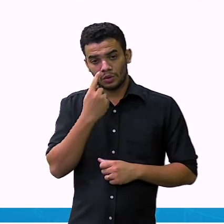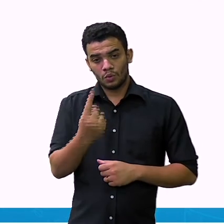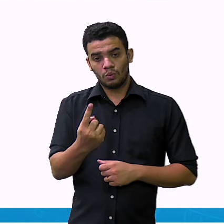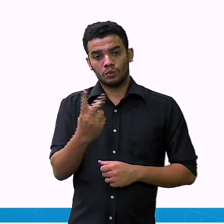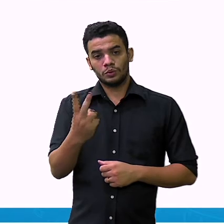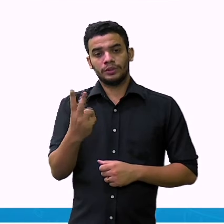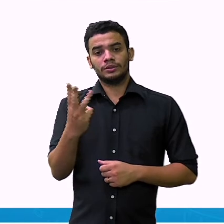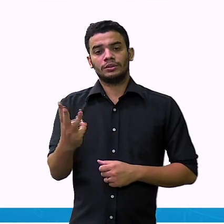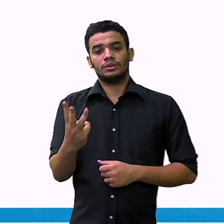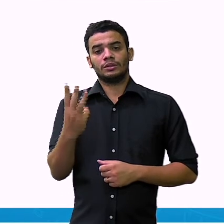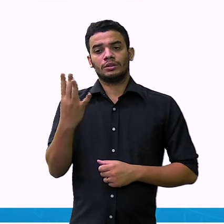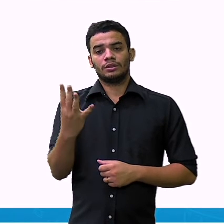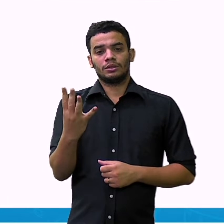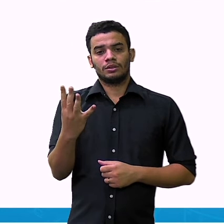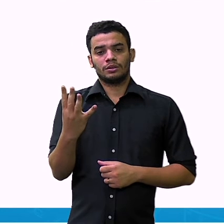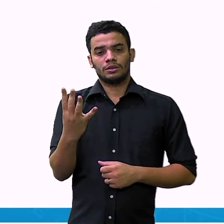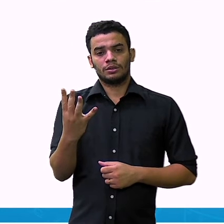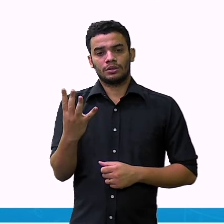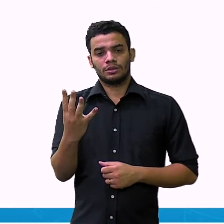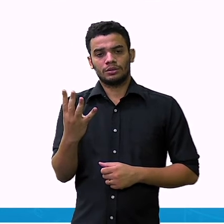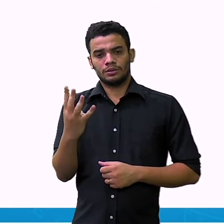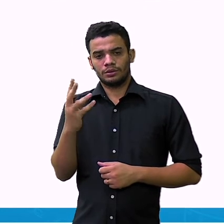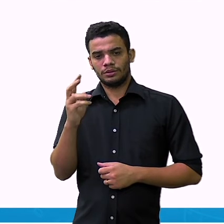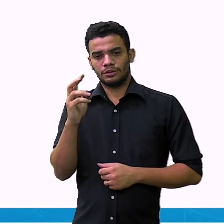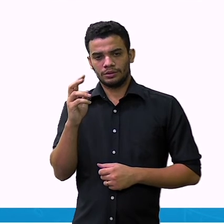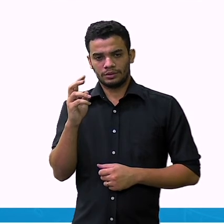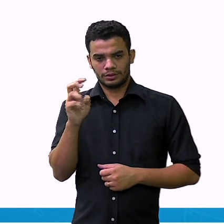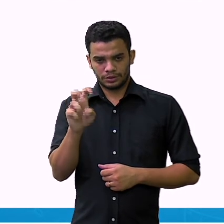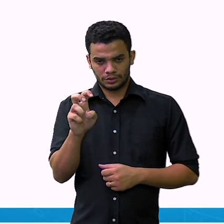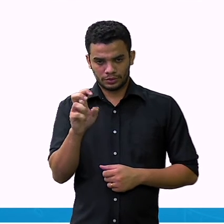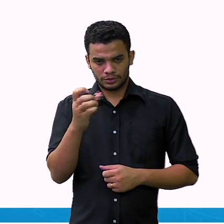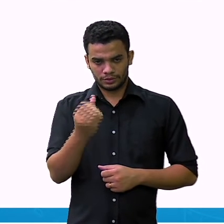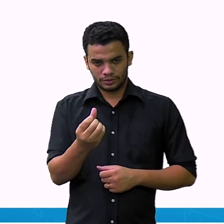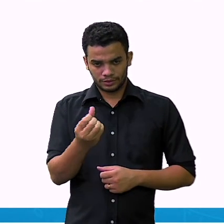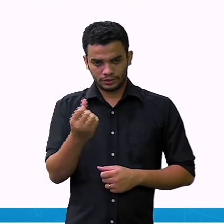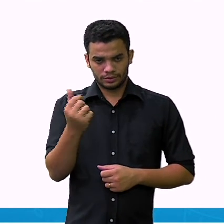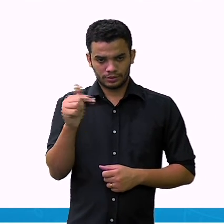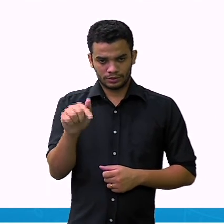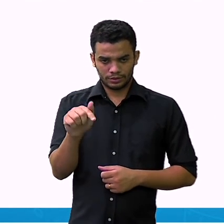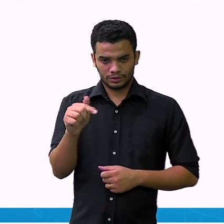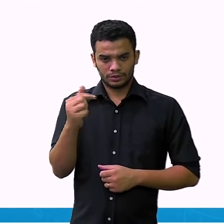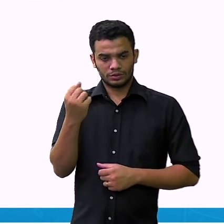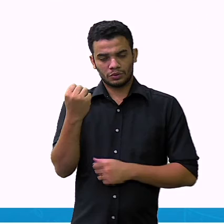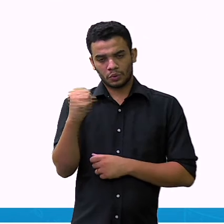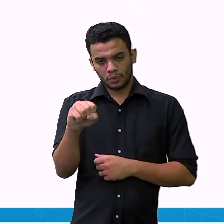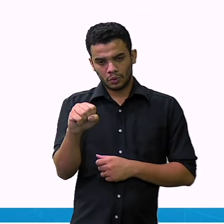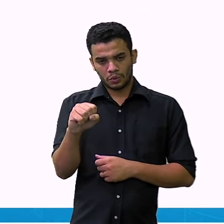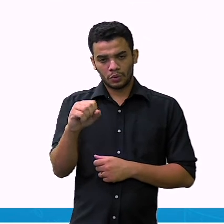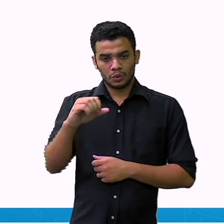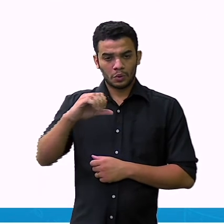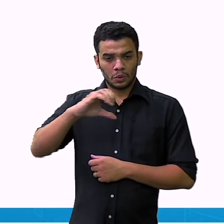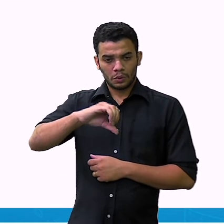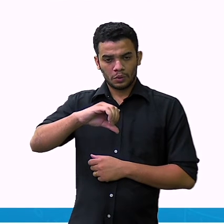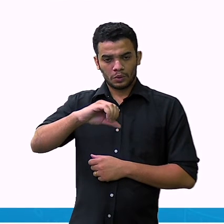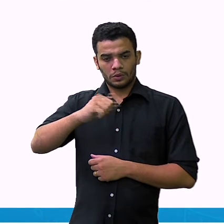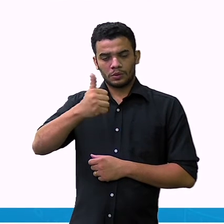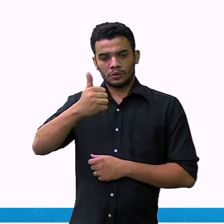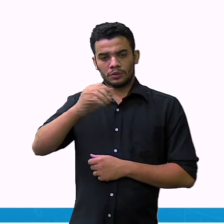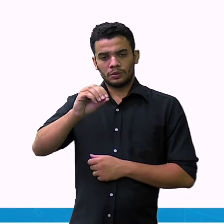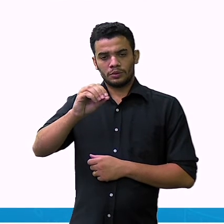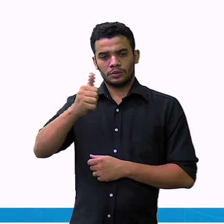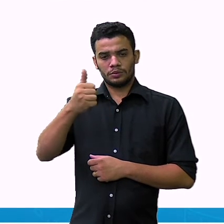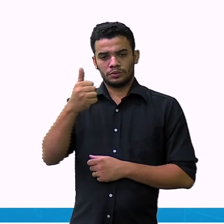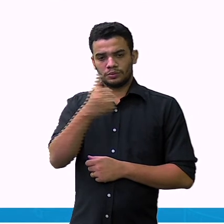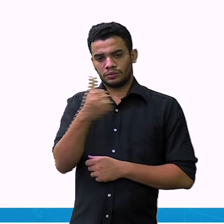1, 2, 3, 4, 5, 6, 7, 8,